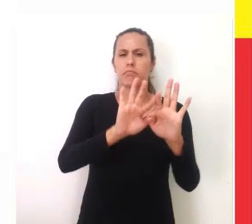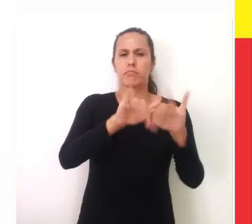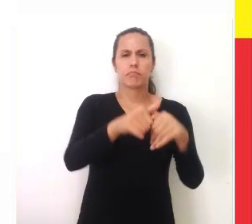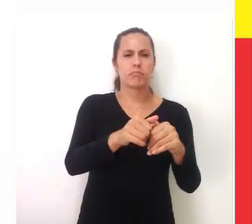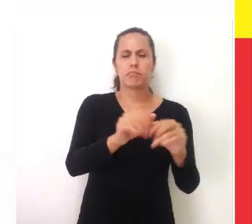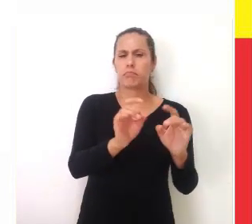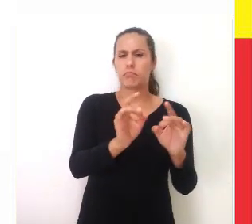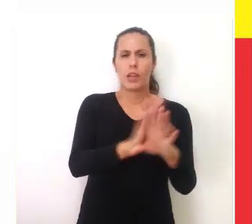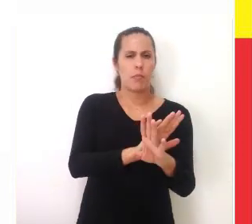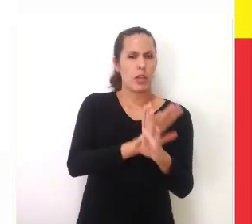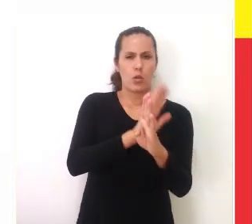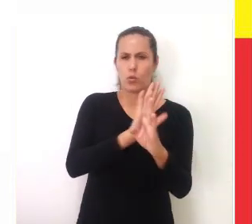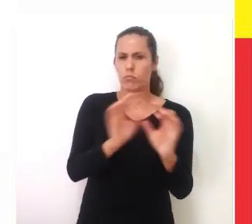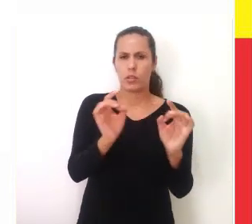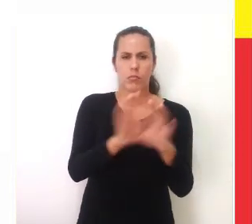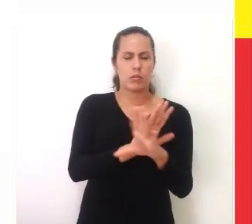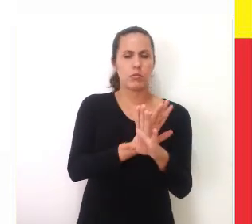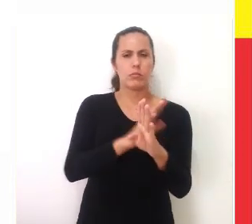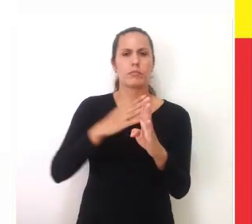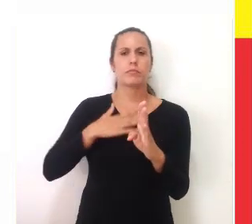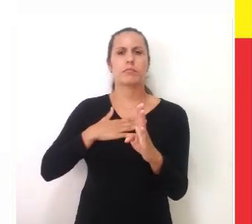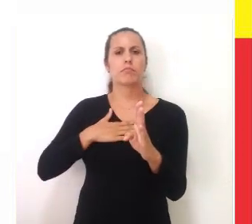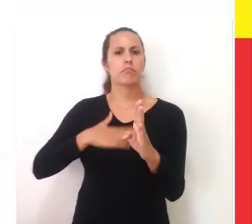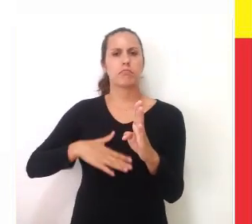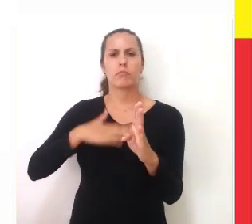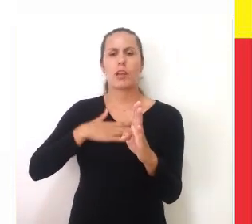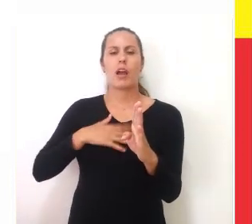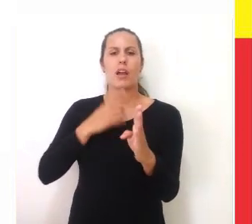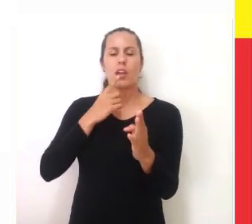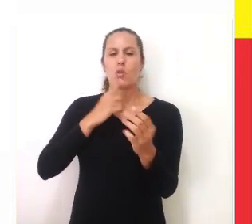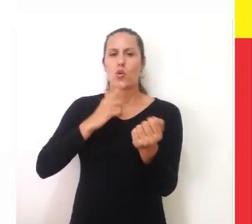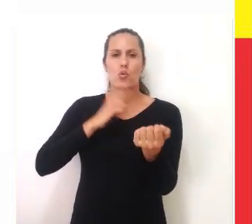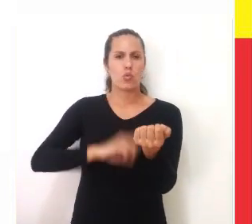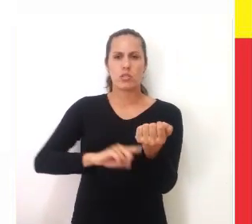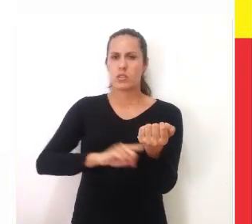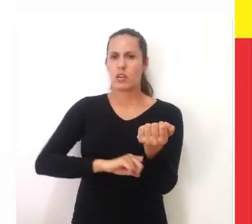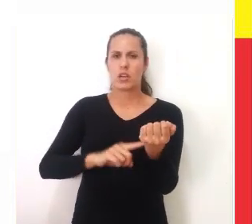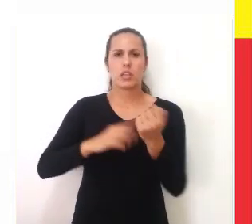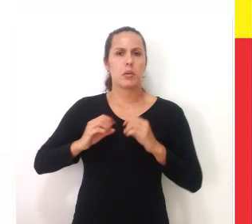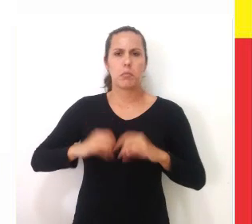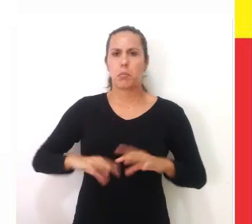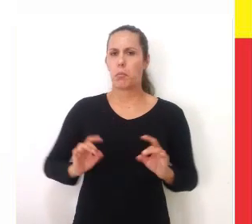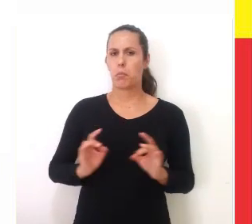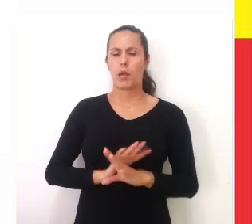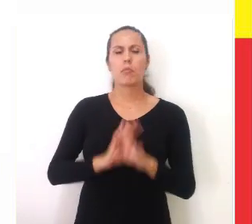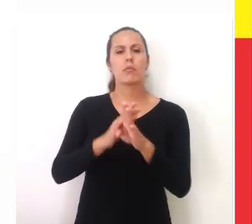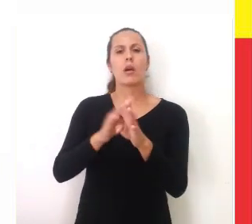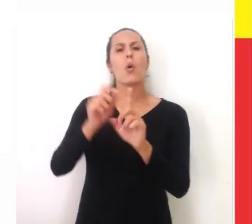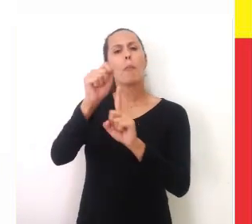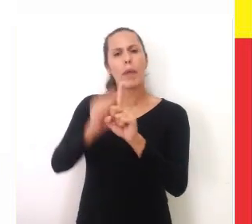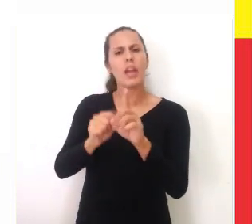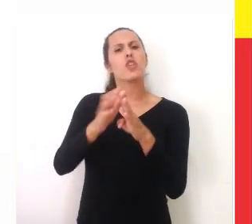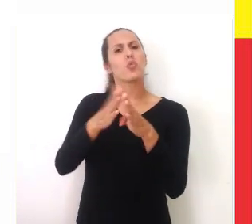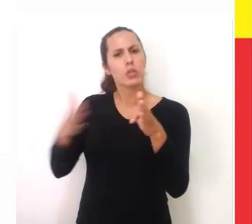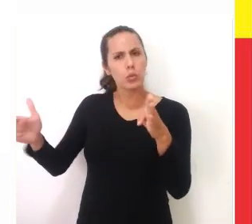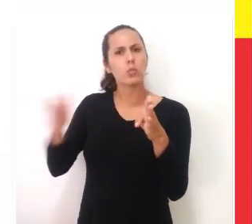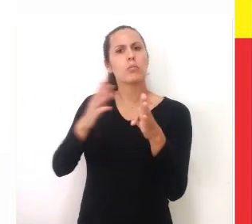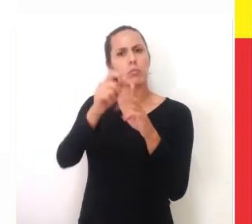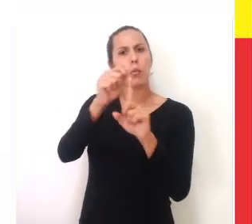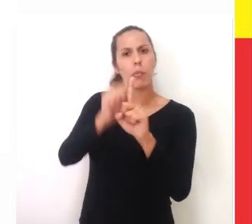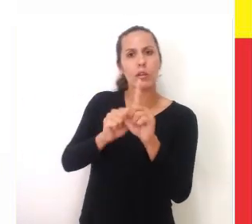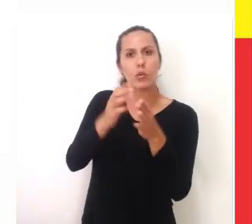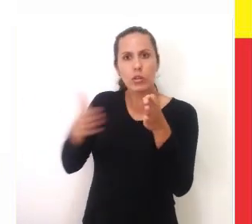a menstruação, fiquei sem fluxo sanguíneo, continua o